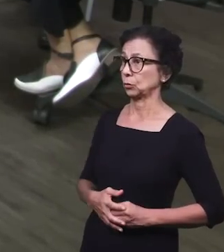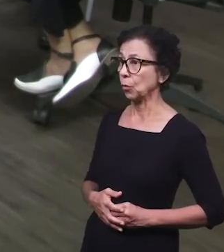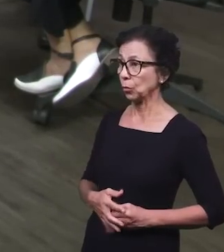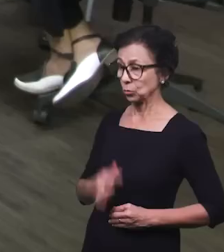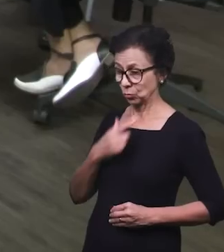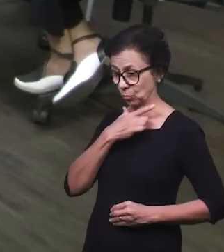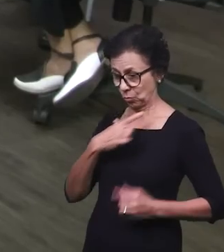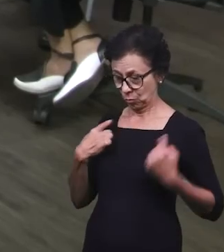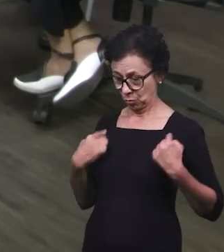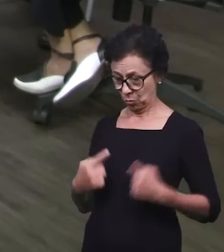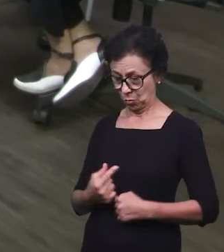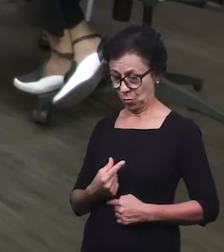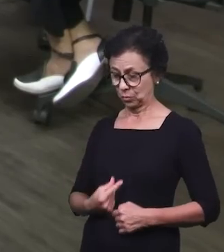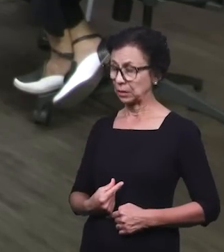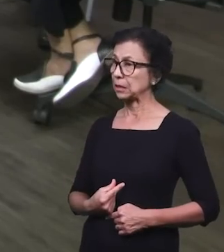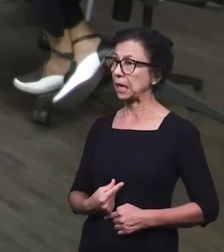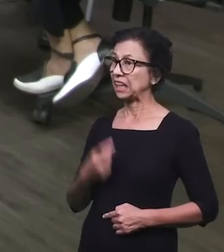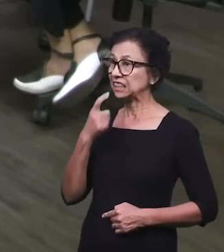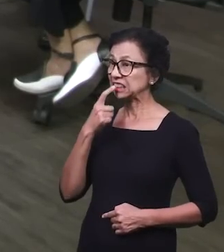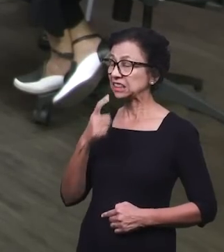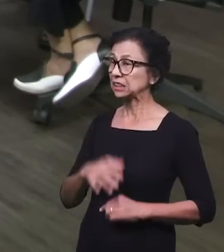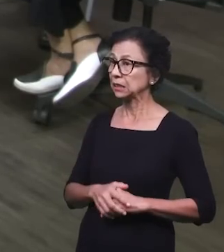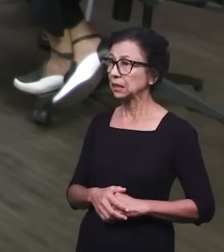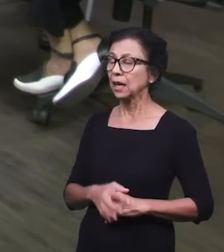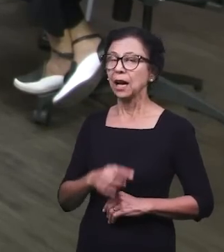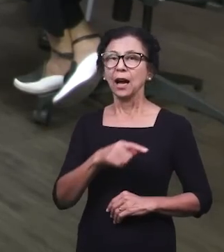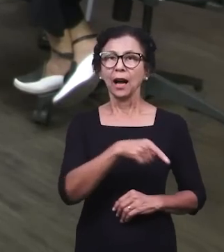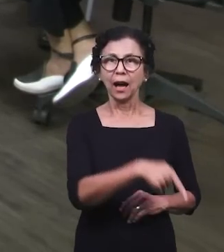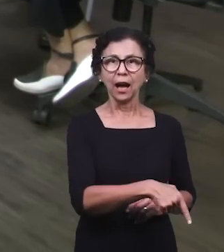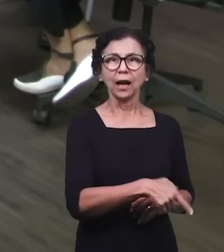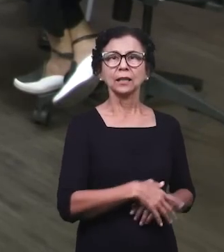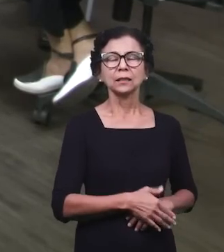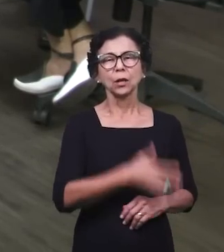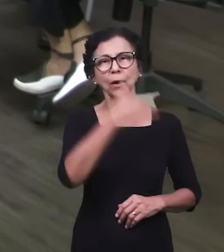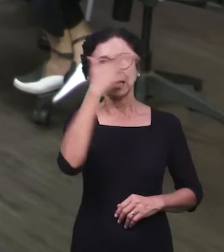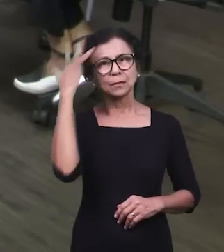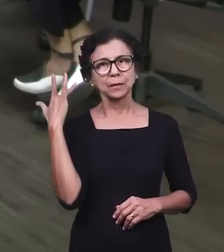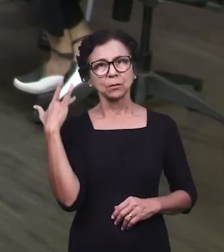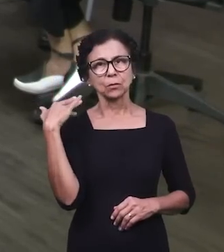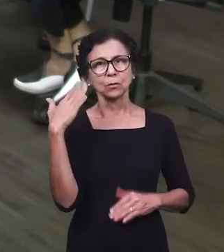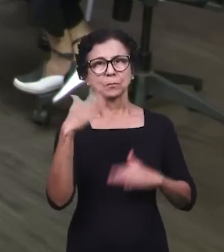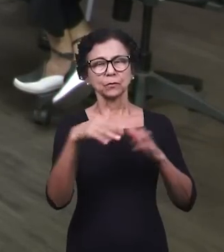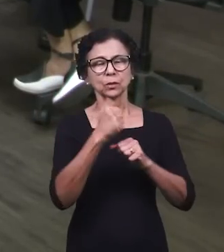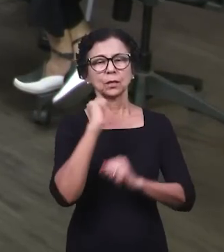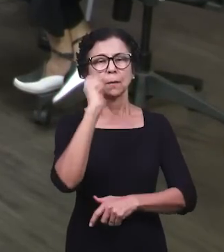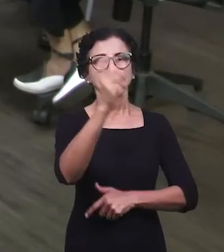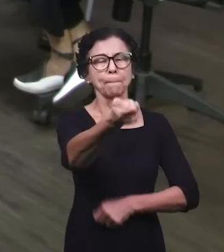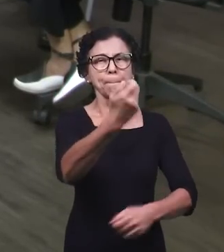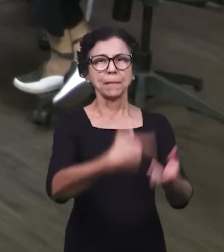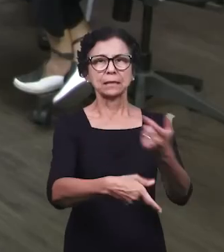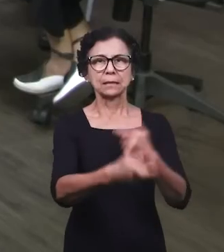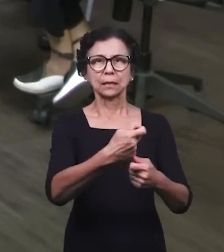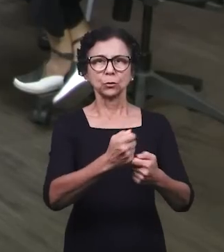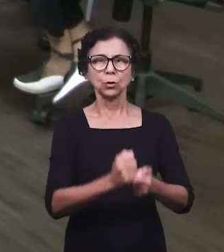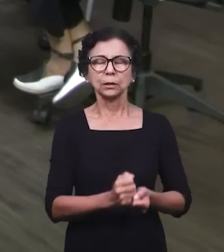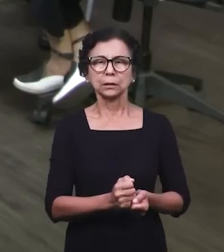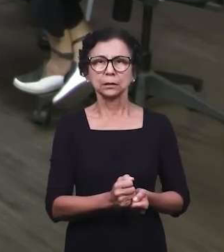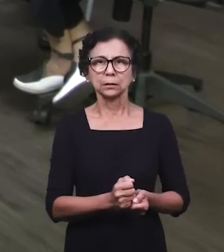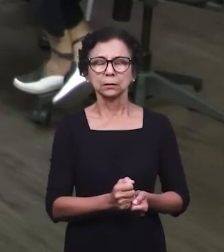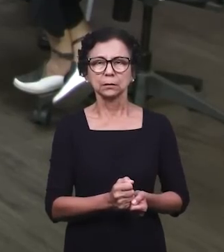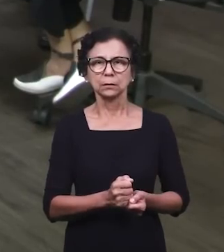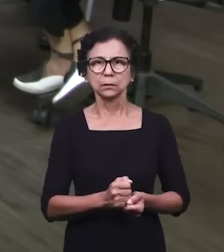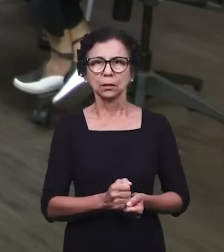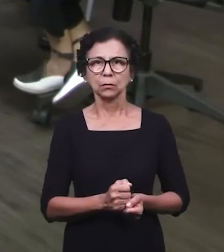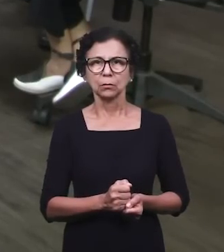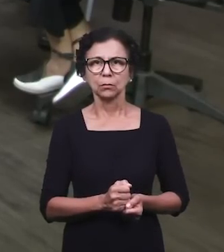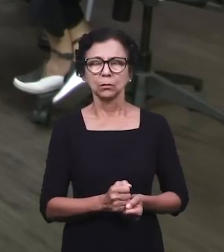pescadores, que nunca mataram uma onça. Então, esses símbolos de status, eles mudam de geração em geração, dependendo